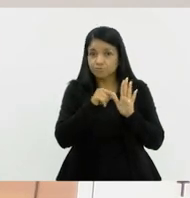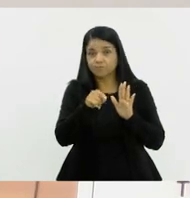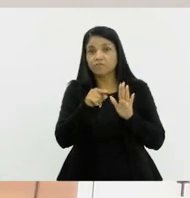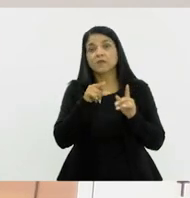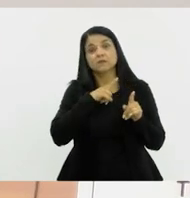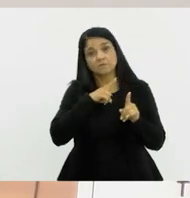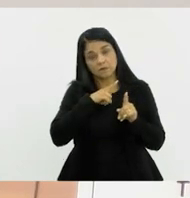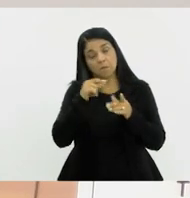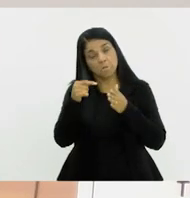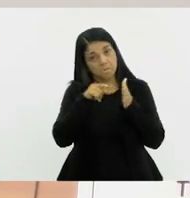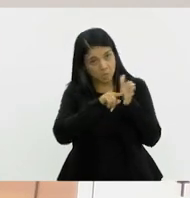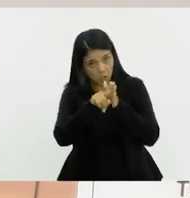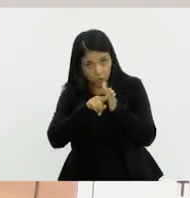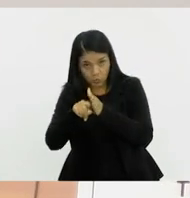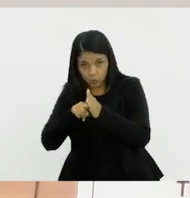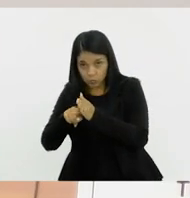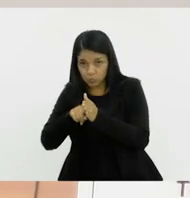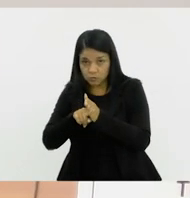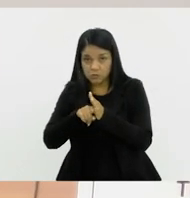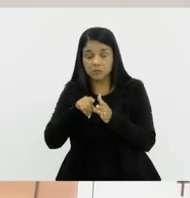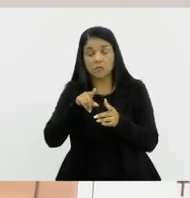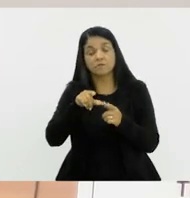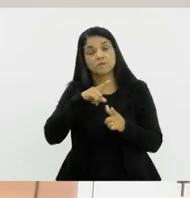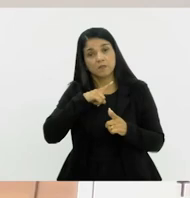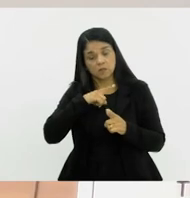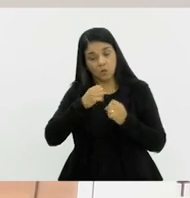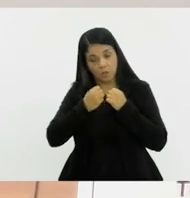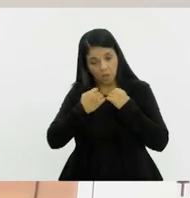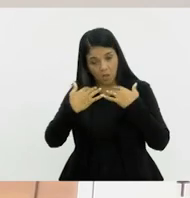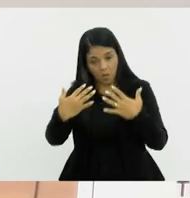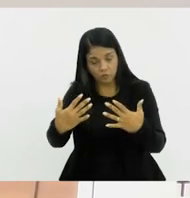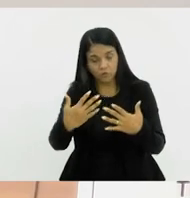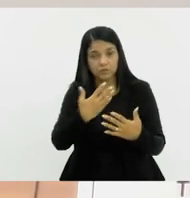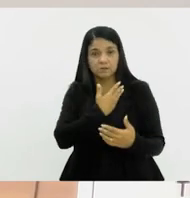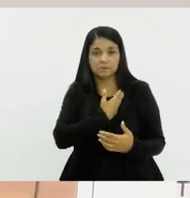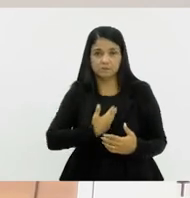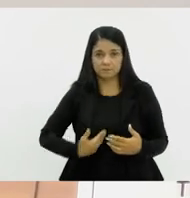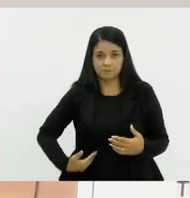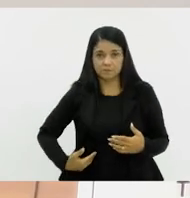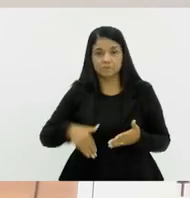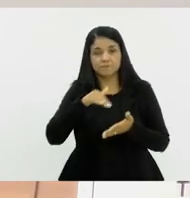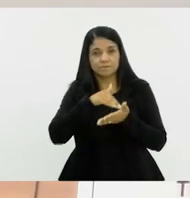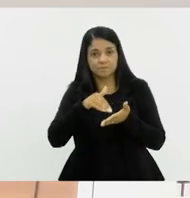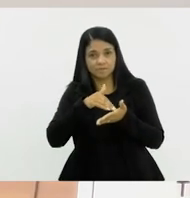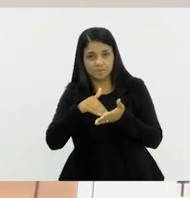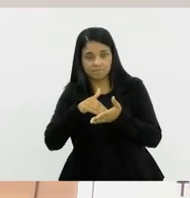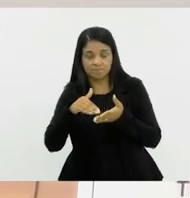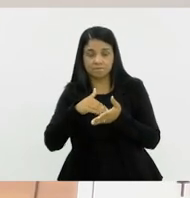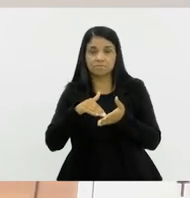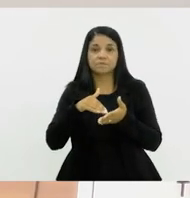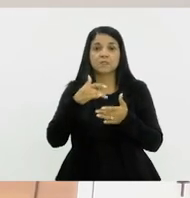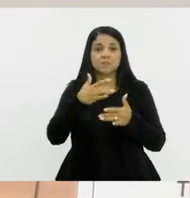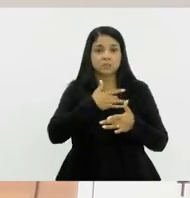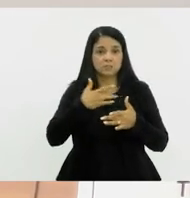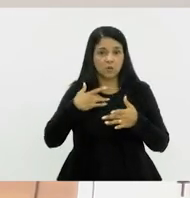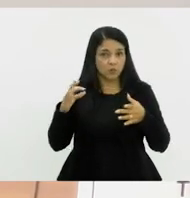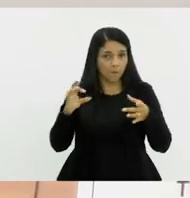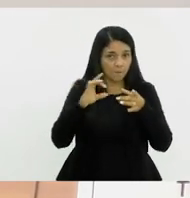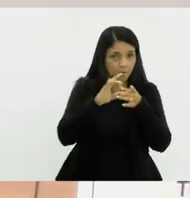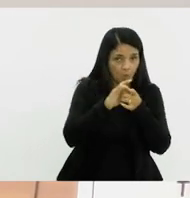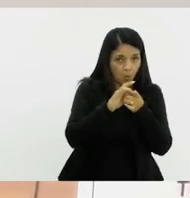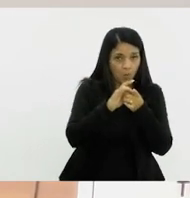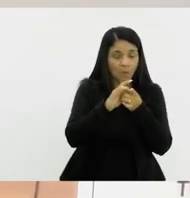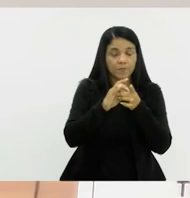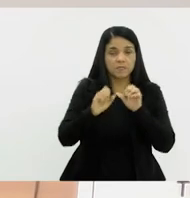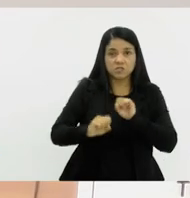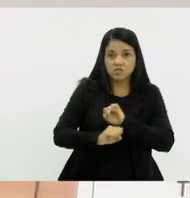Uhum. E aí haverá uma audiência com a Secretaria de Saúde, com a SEAP, para o esclarecimento desses questionamentos? É só